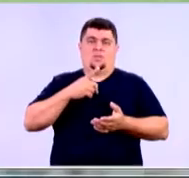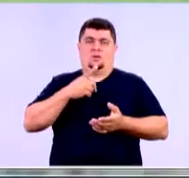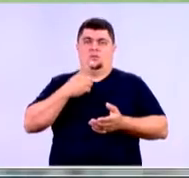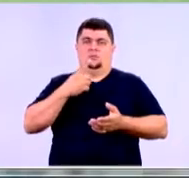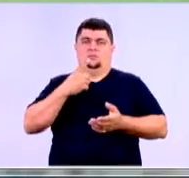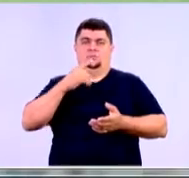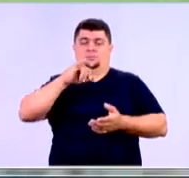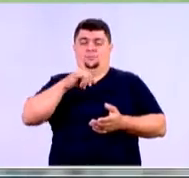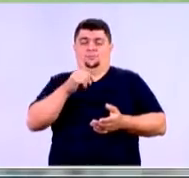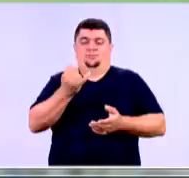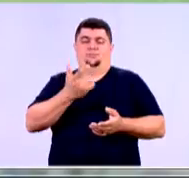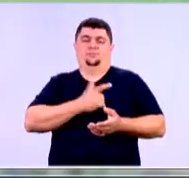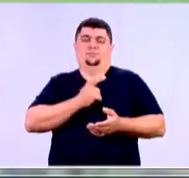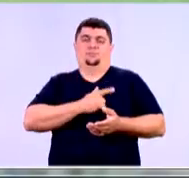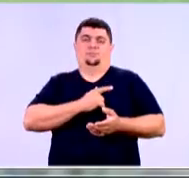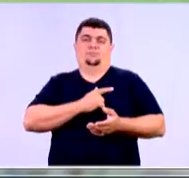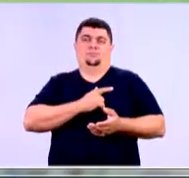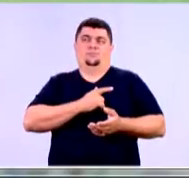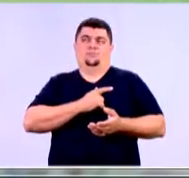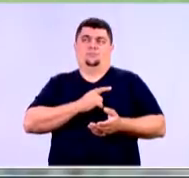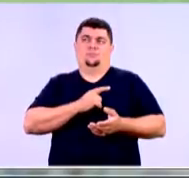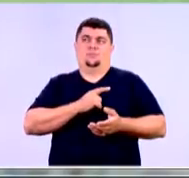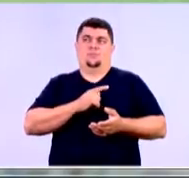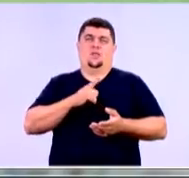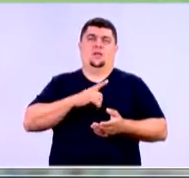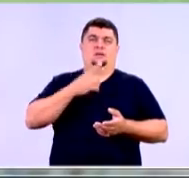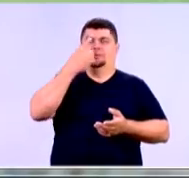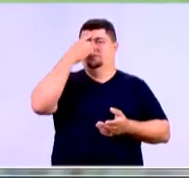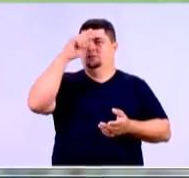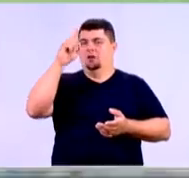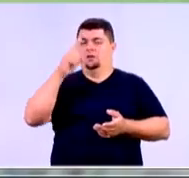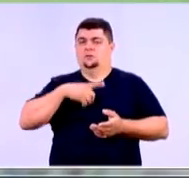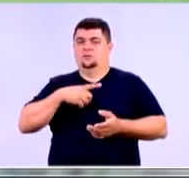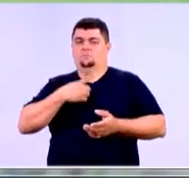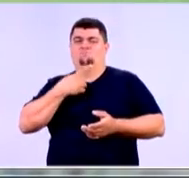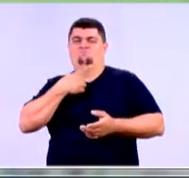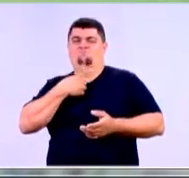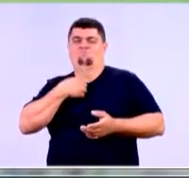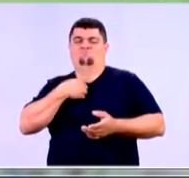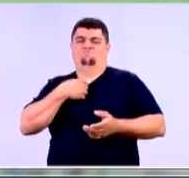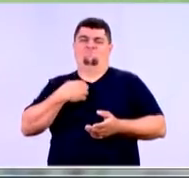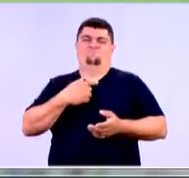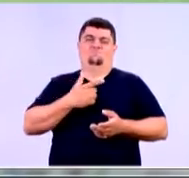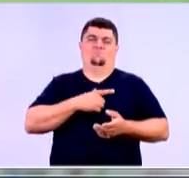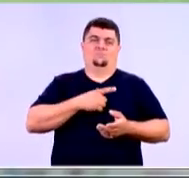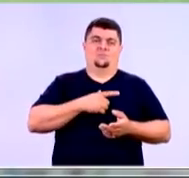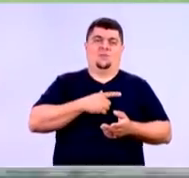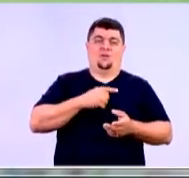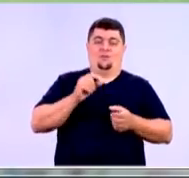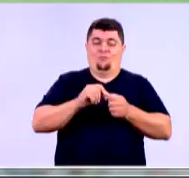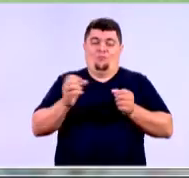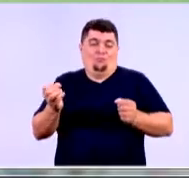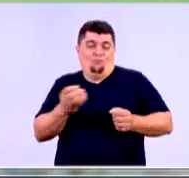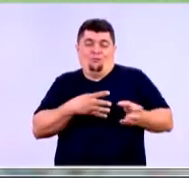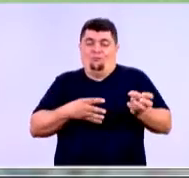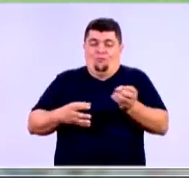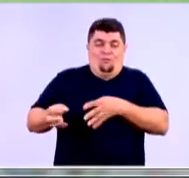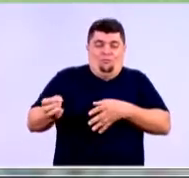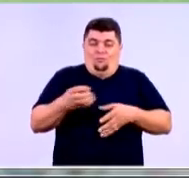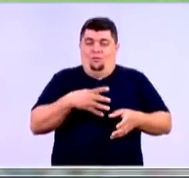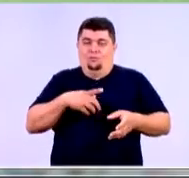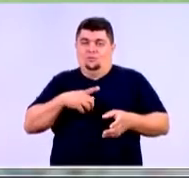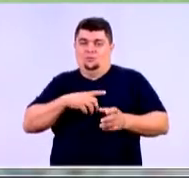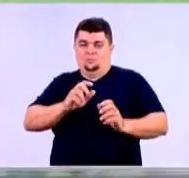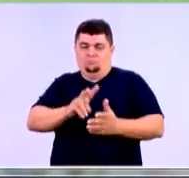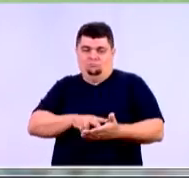para o quadro, a gente vai ver, está ligada a ideias, está ligado à ambição, está ligado à noção de criatividade, de